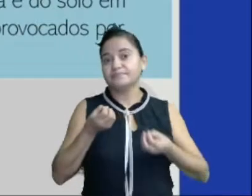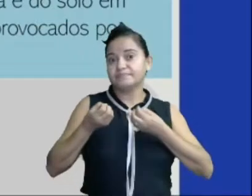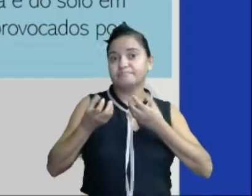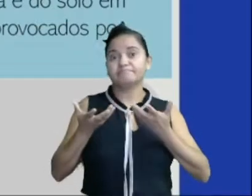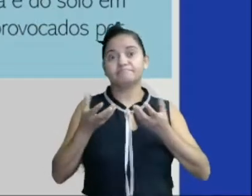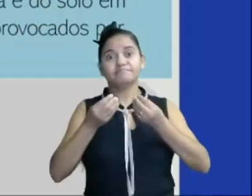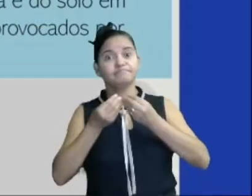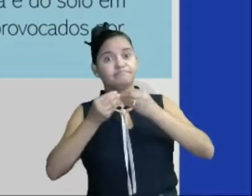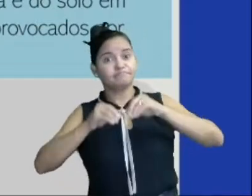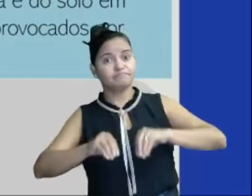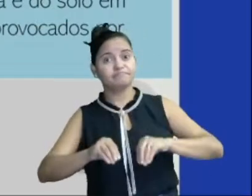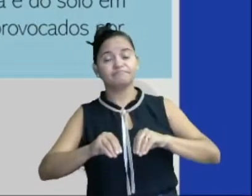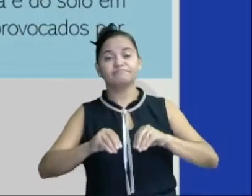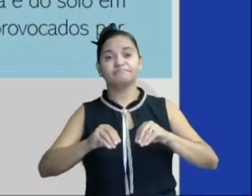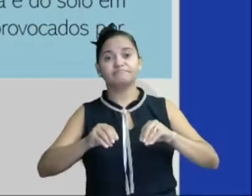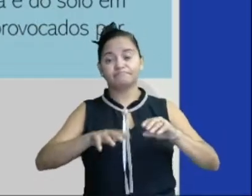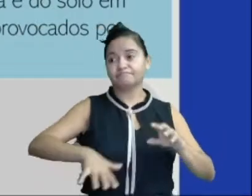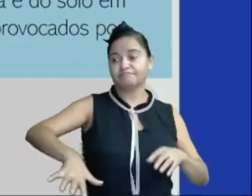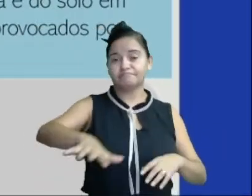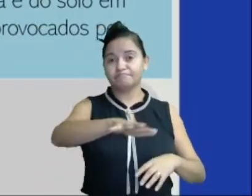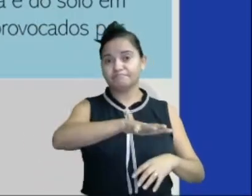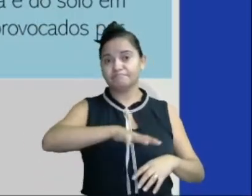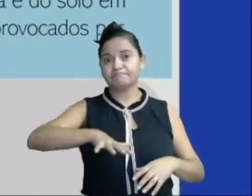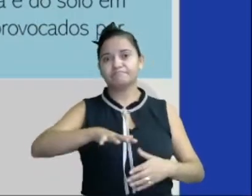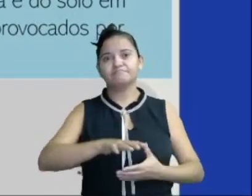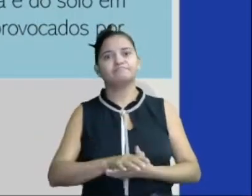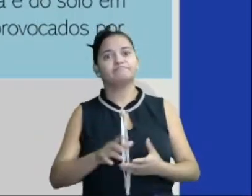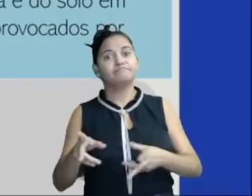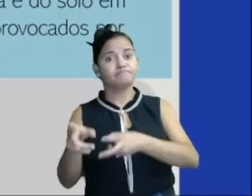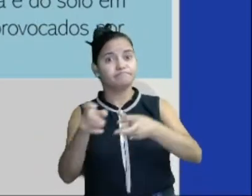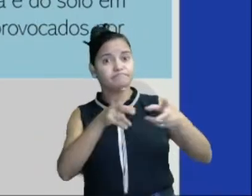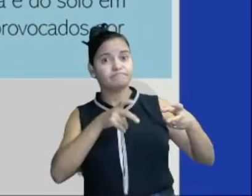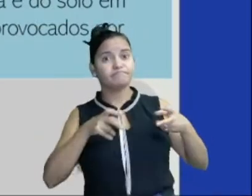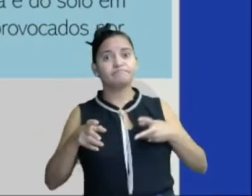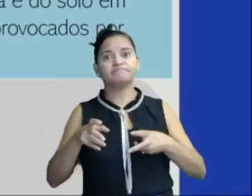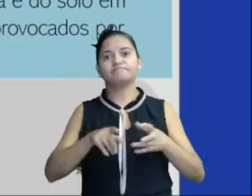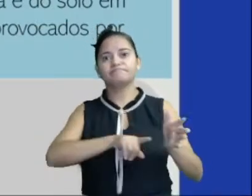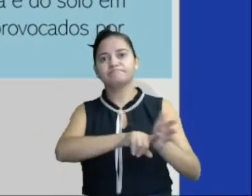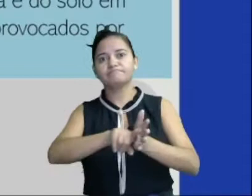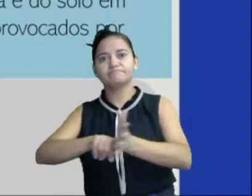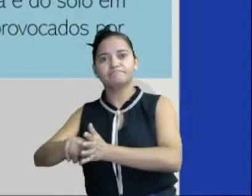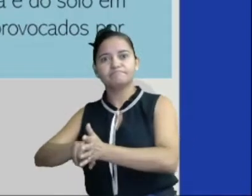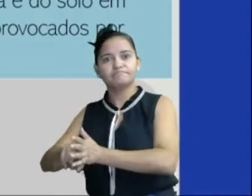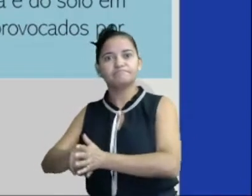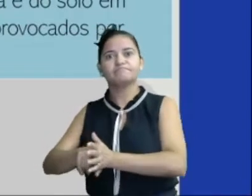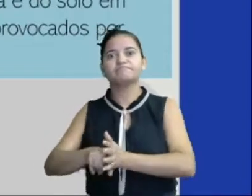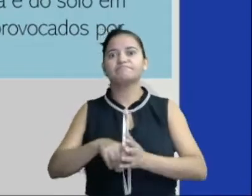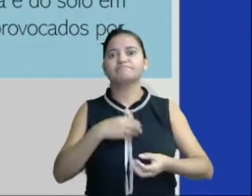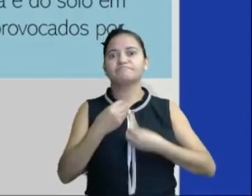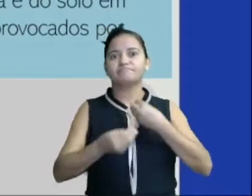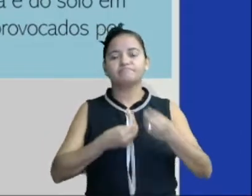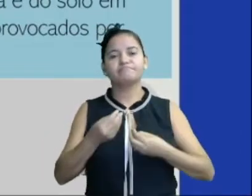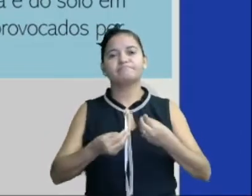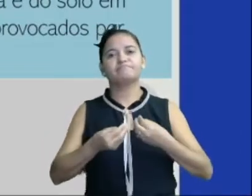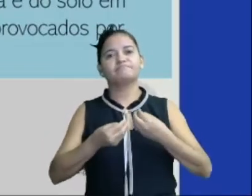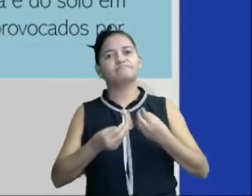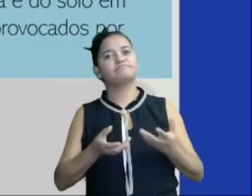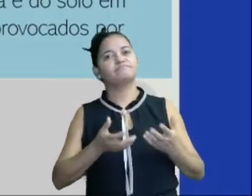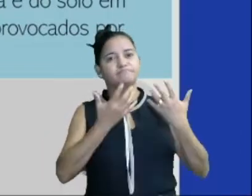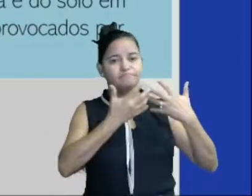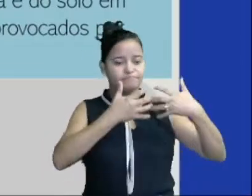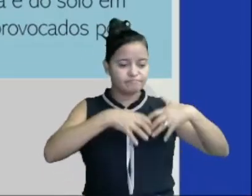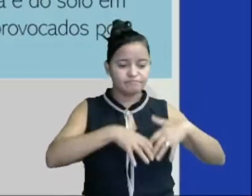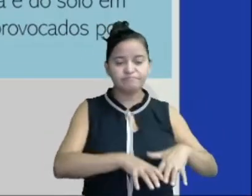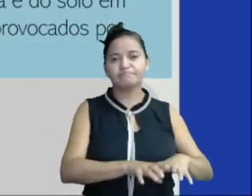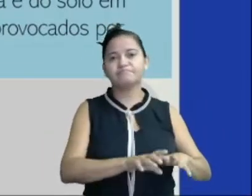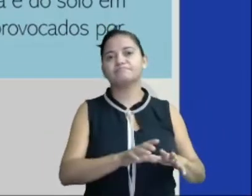áreas. Assim também como seremos capazes de observar e de investigar os usos dos recursos naturais, com destaque para os usos